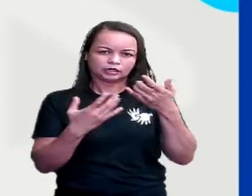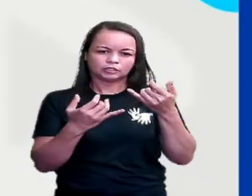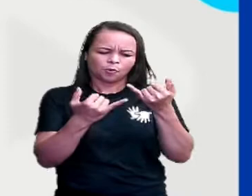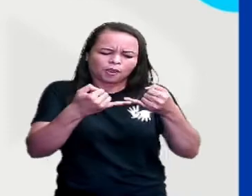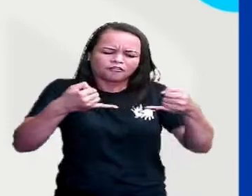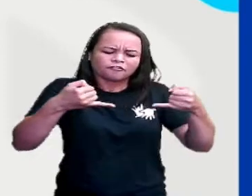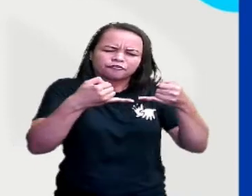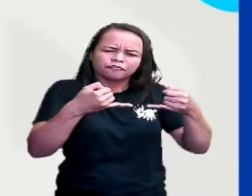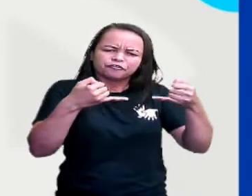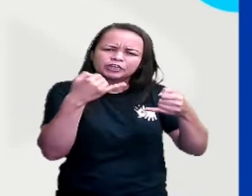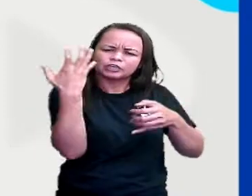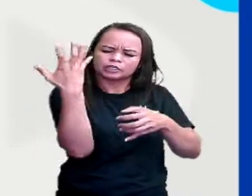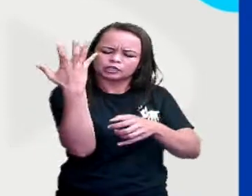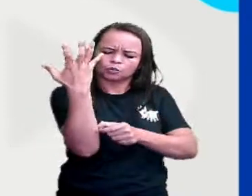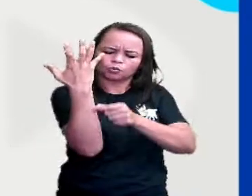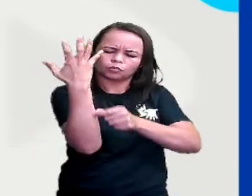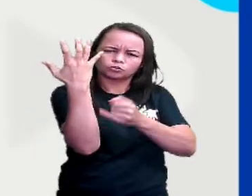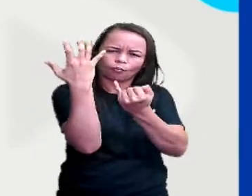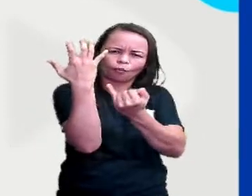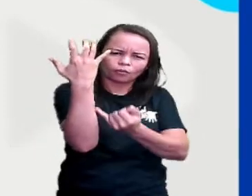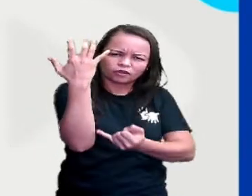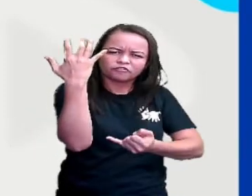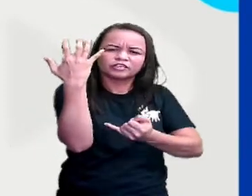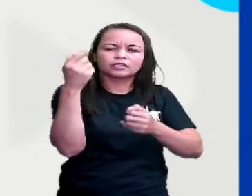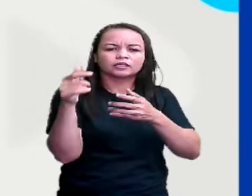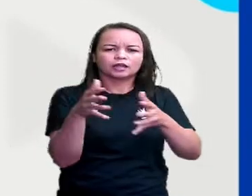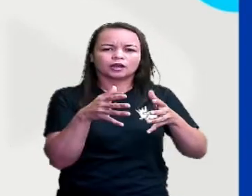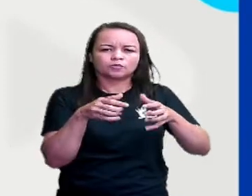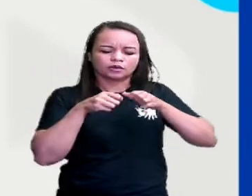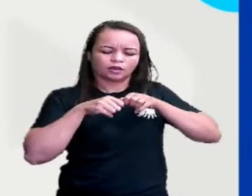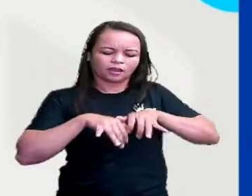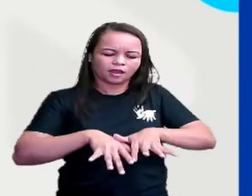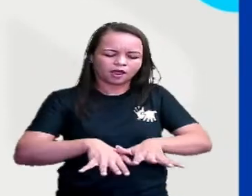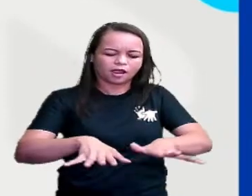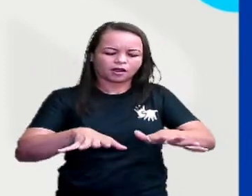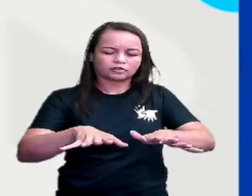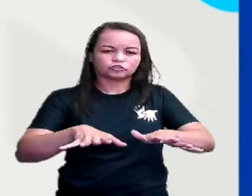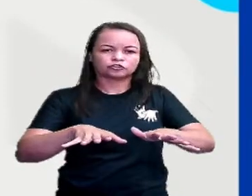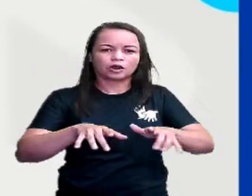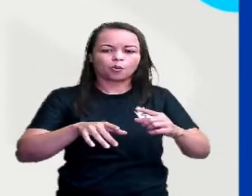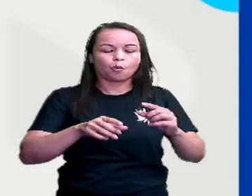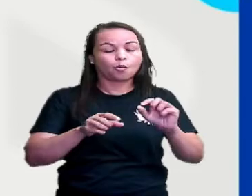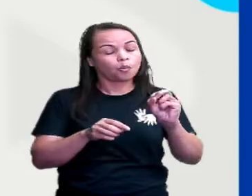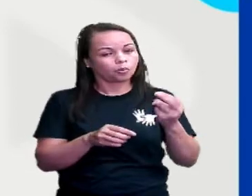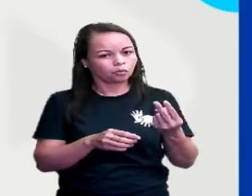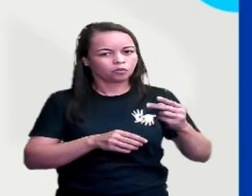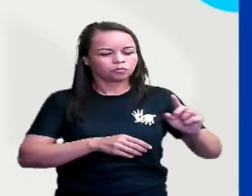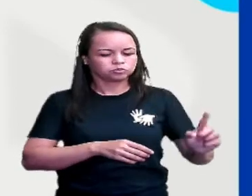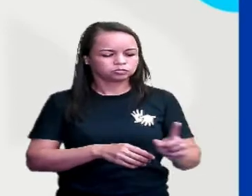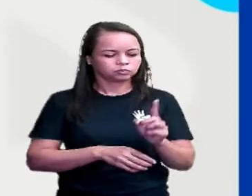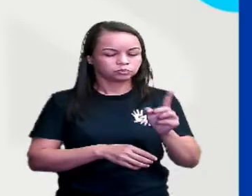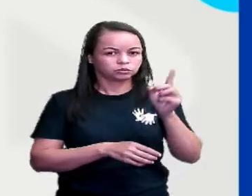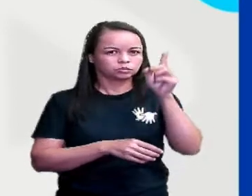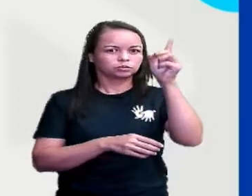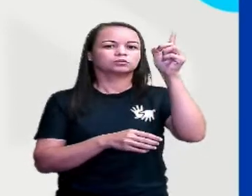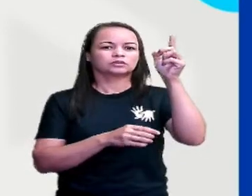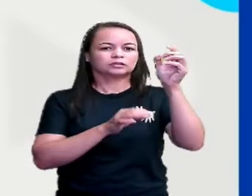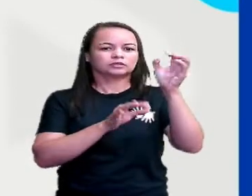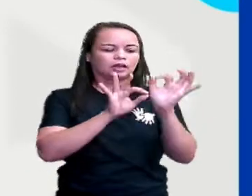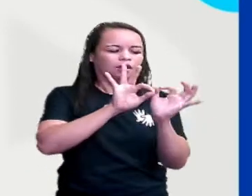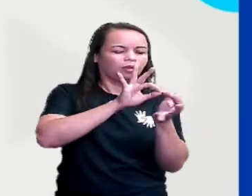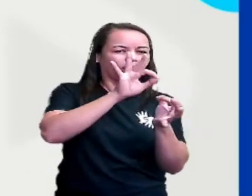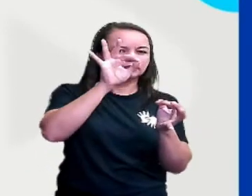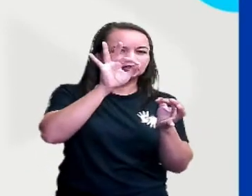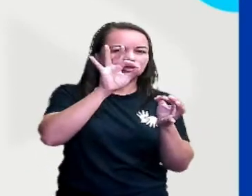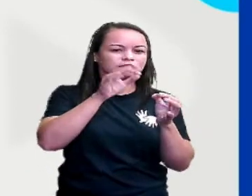Então são plantas que iriam ficar rastejando pelo chão e elas só conseguem atingir estruturas locais maiores porque